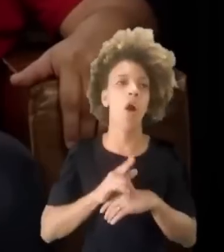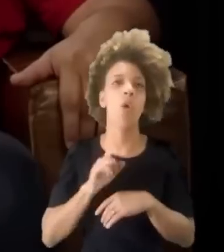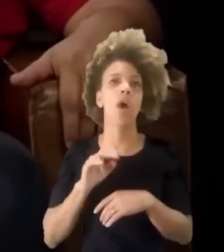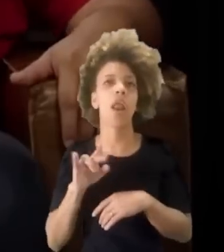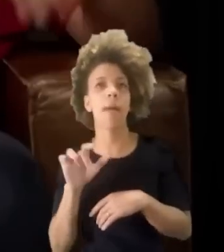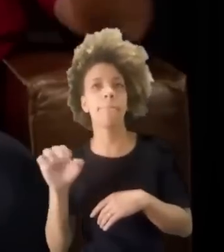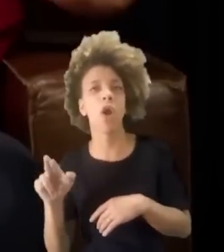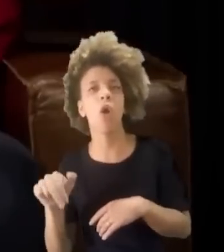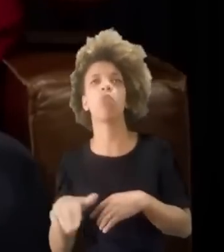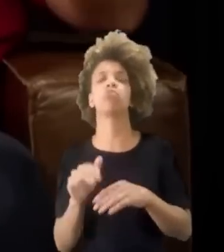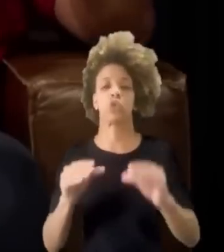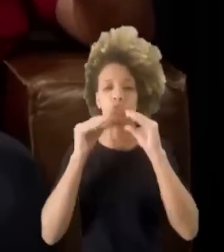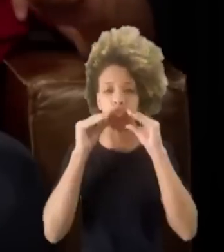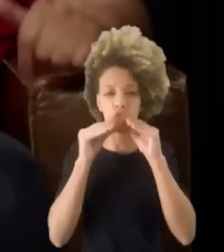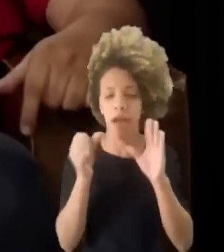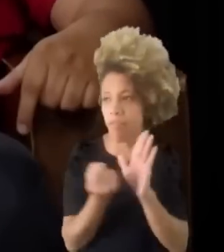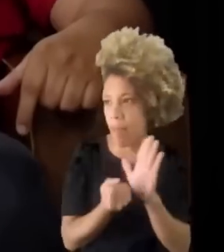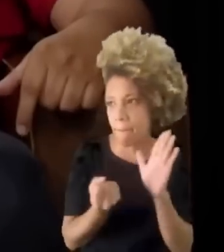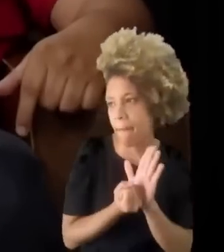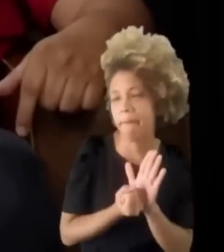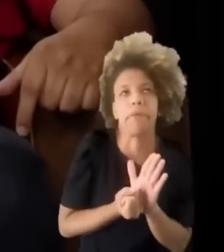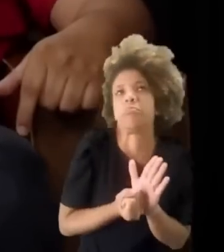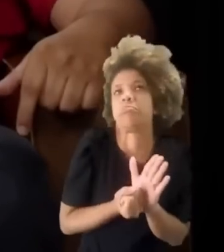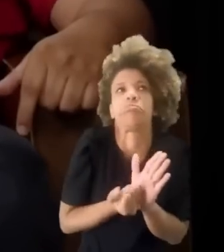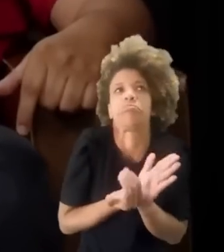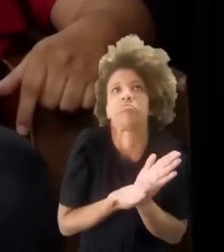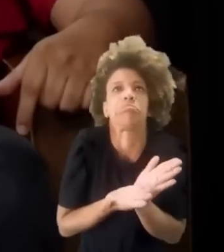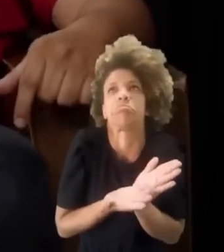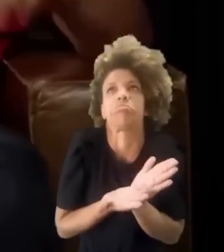Lebron James tá comendo um hambúrguer da marca de fast-food